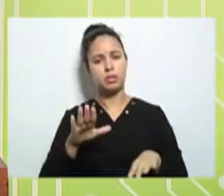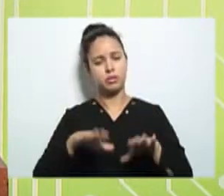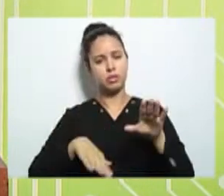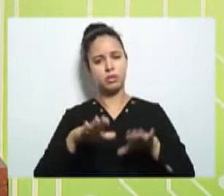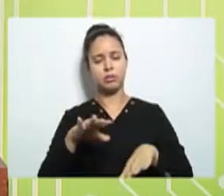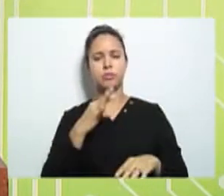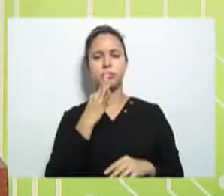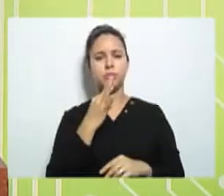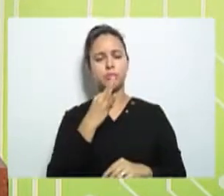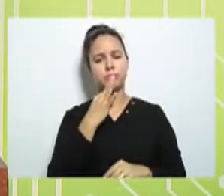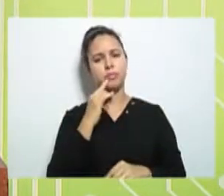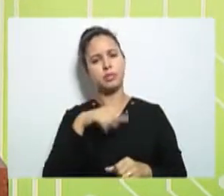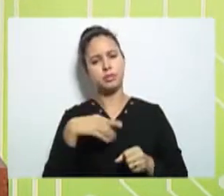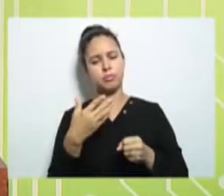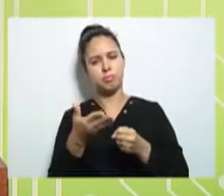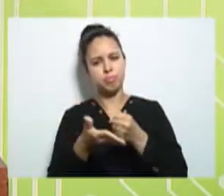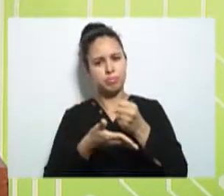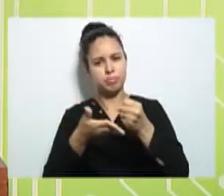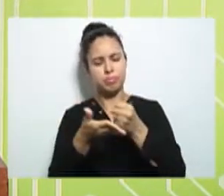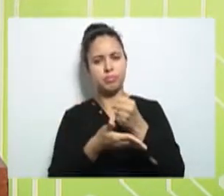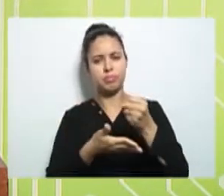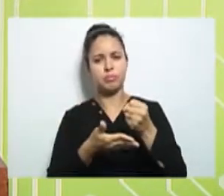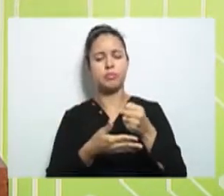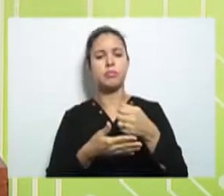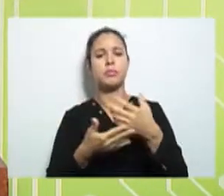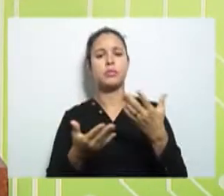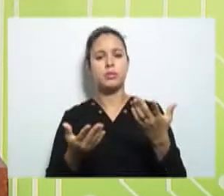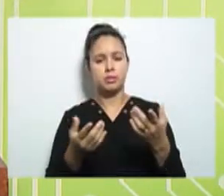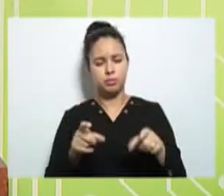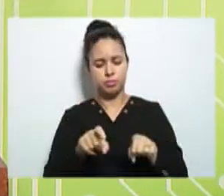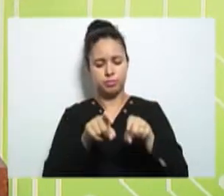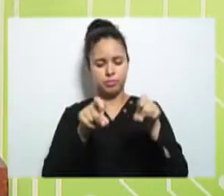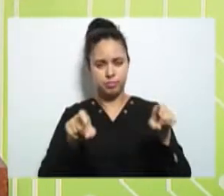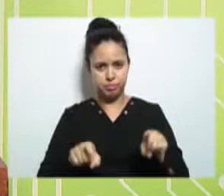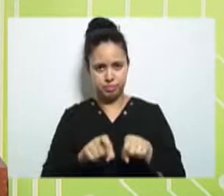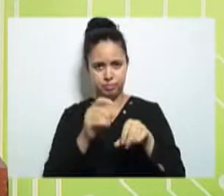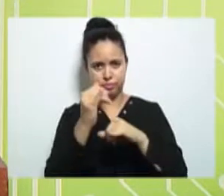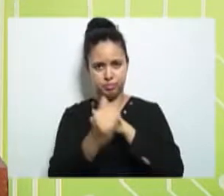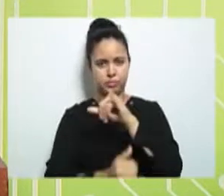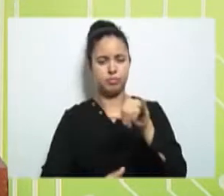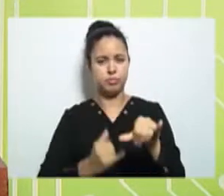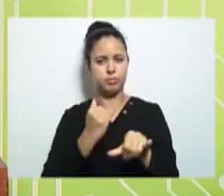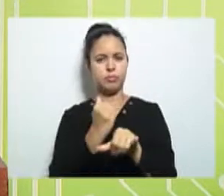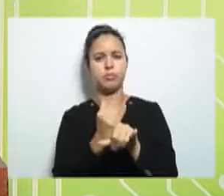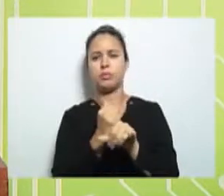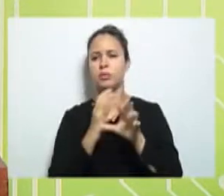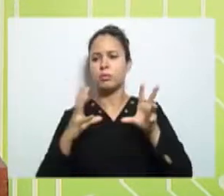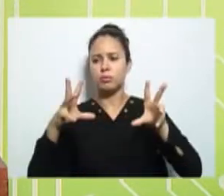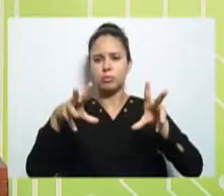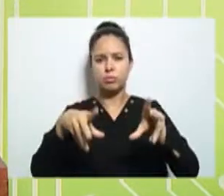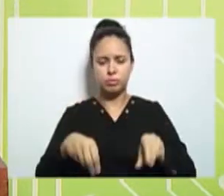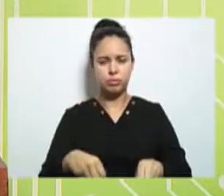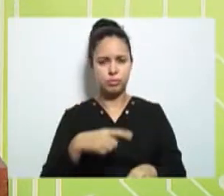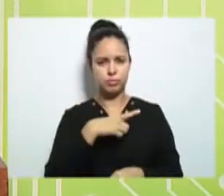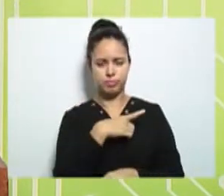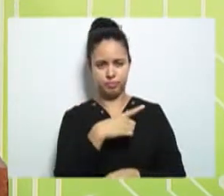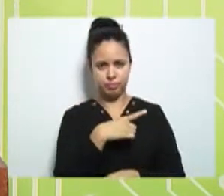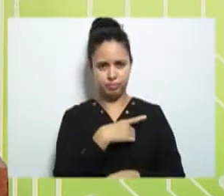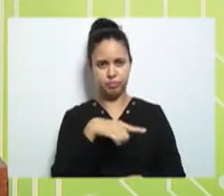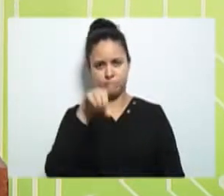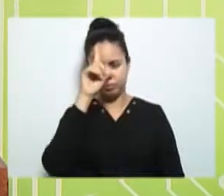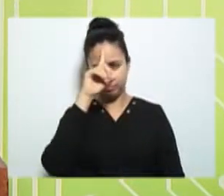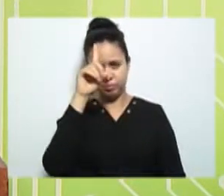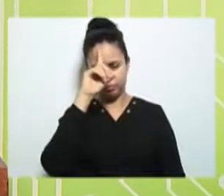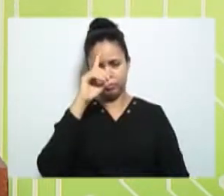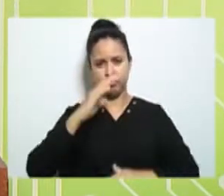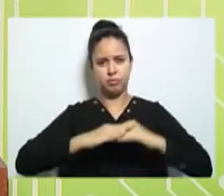conhecimento é só um pouco superficial. Gente, informática, ela está presente em basicamente tudo, tá? Seja no nosso dia a dia profissional,